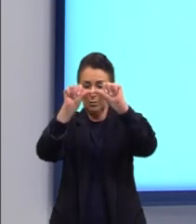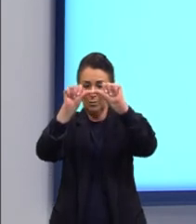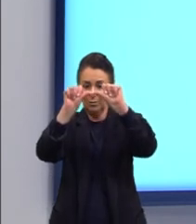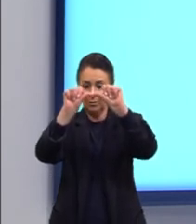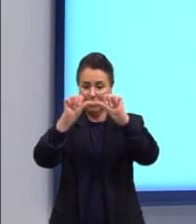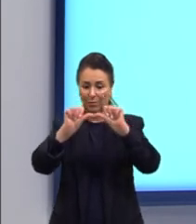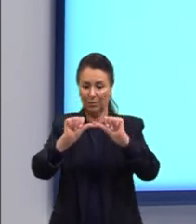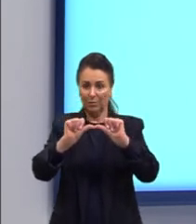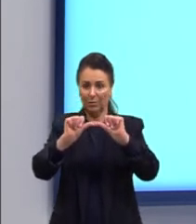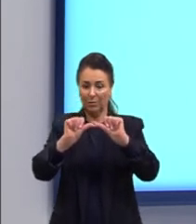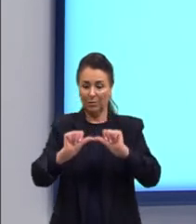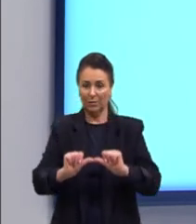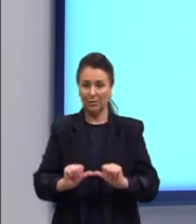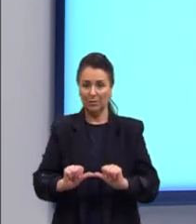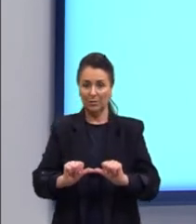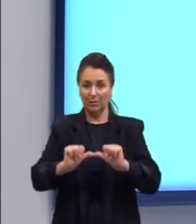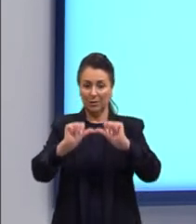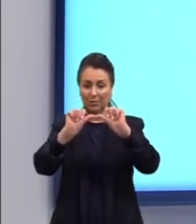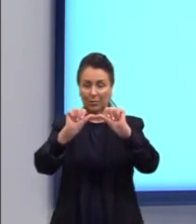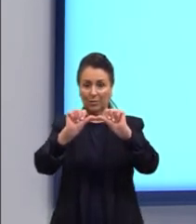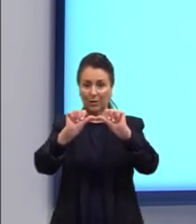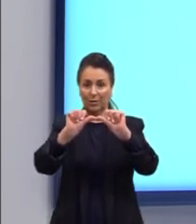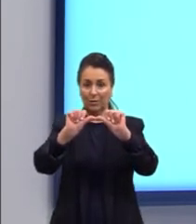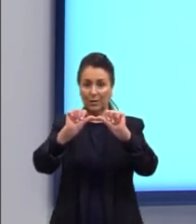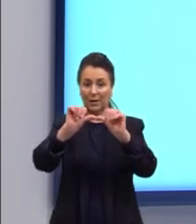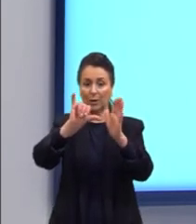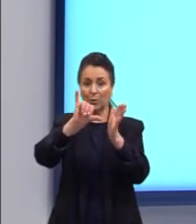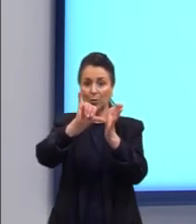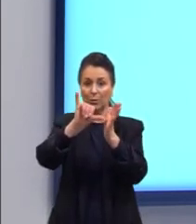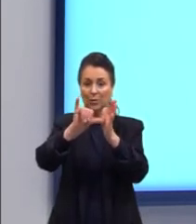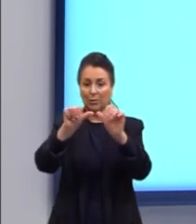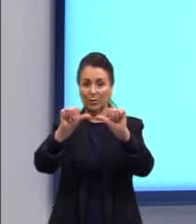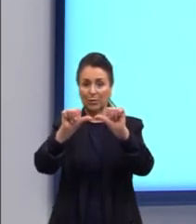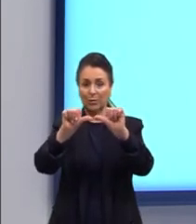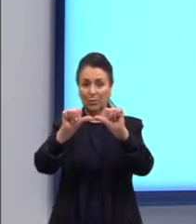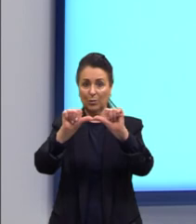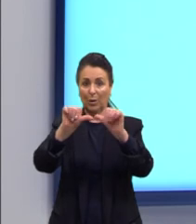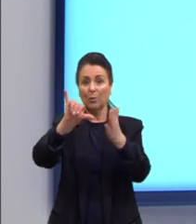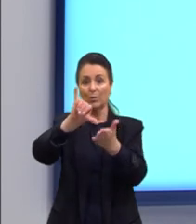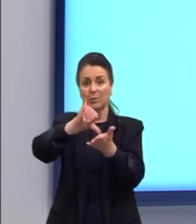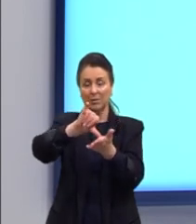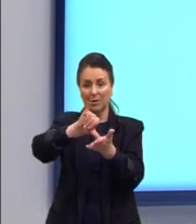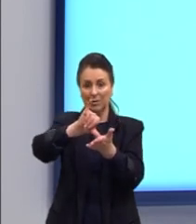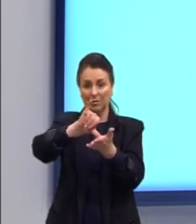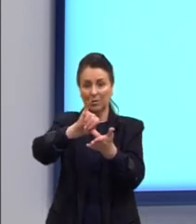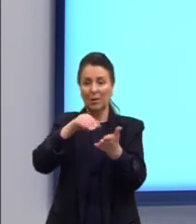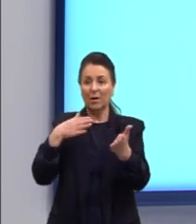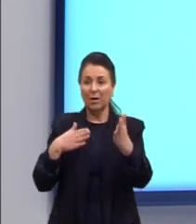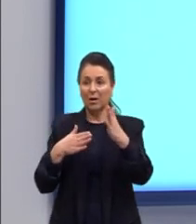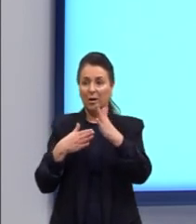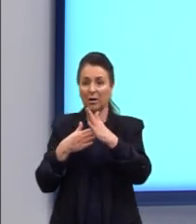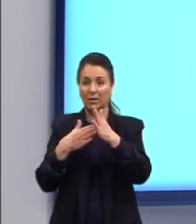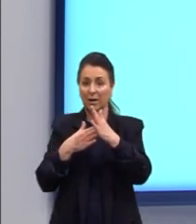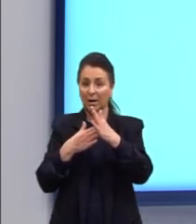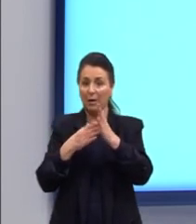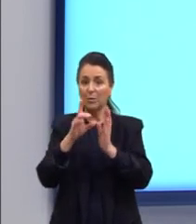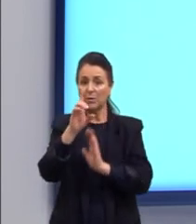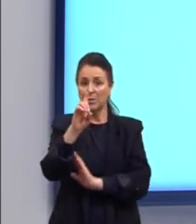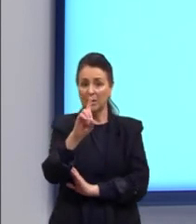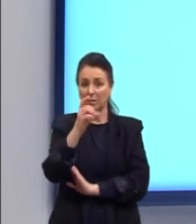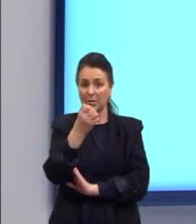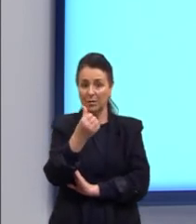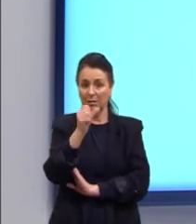e até o ponto mais baixo então 88 seria aqui o centro até o 168